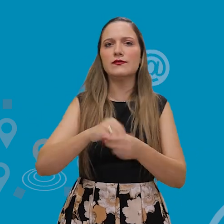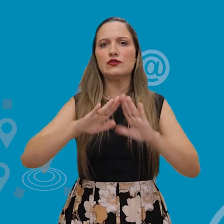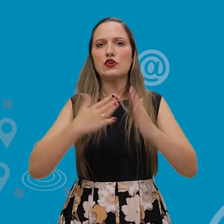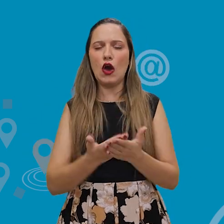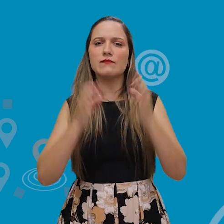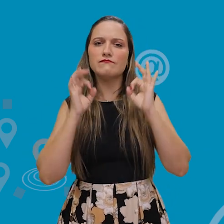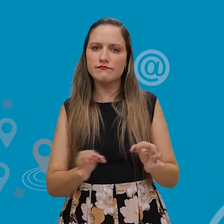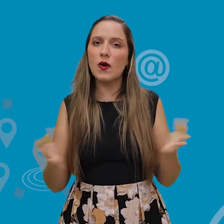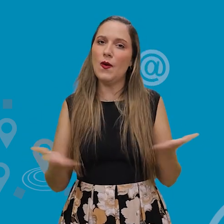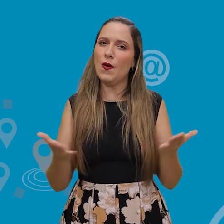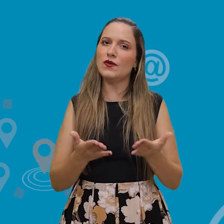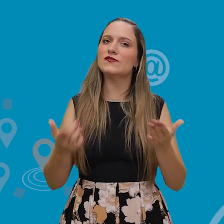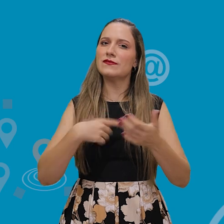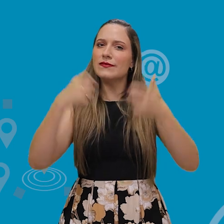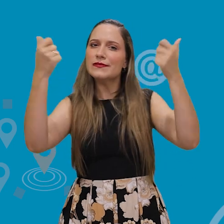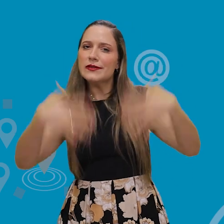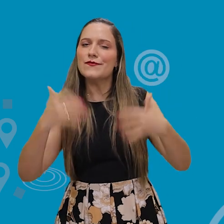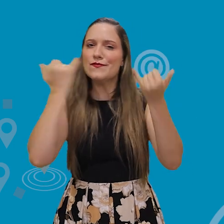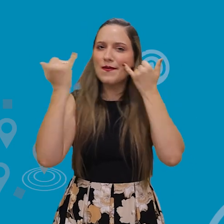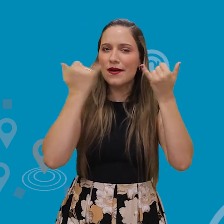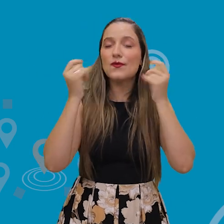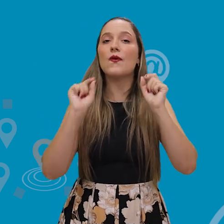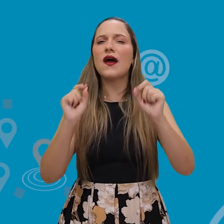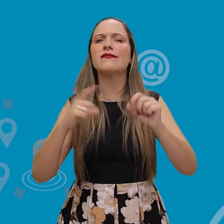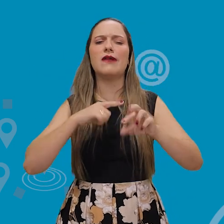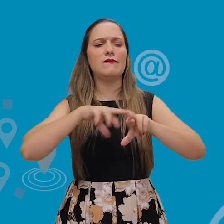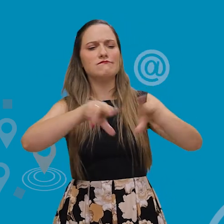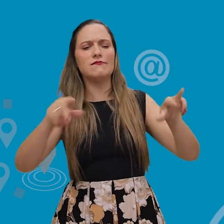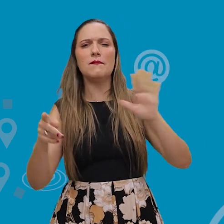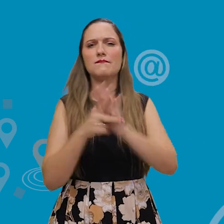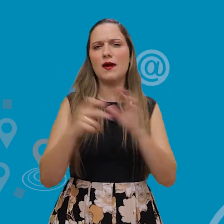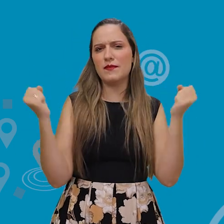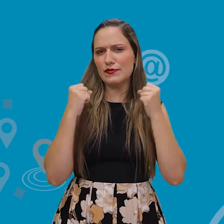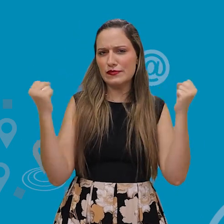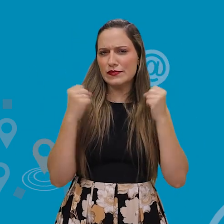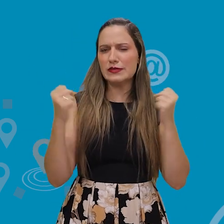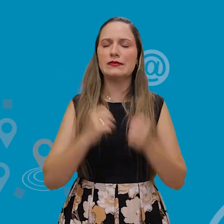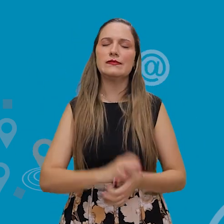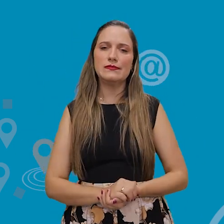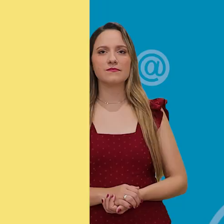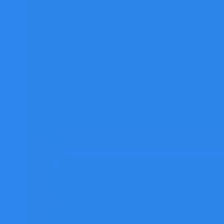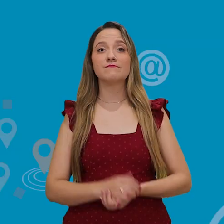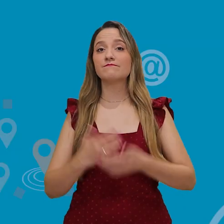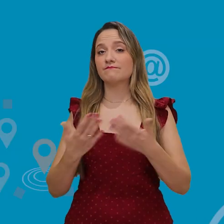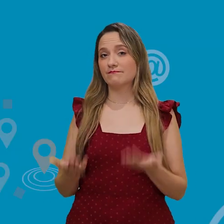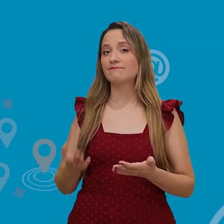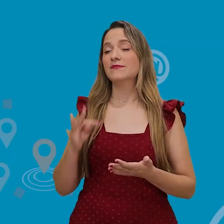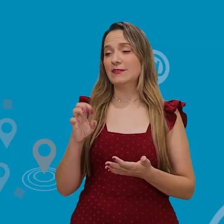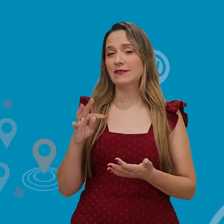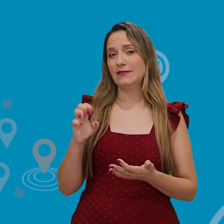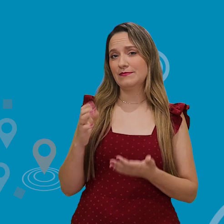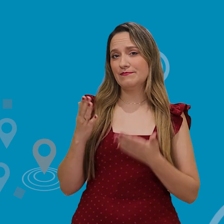hoje, né, que tem como culminância a inclusão de todas as vivências práticas da educação física? Então,